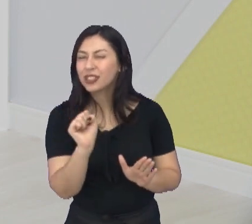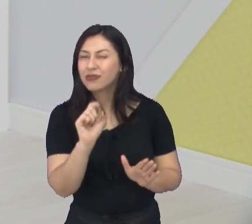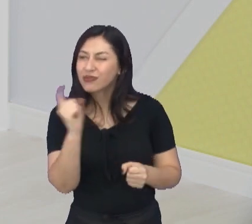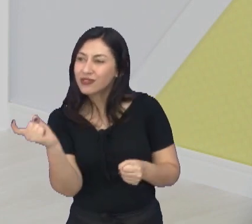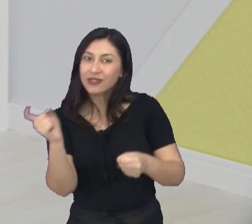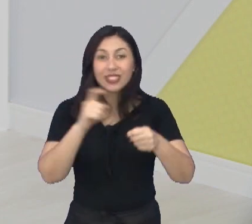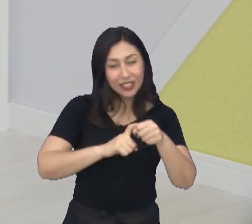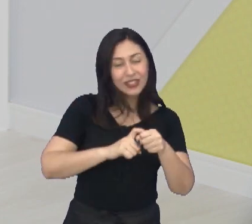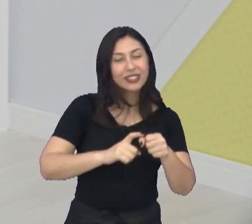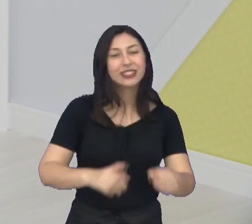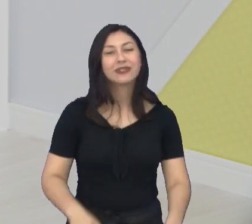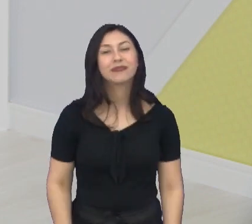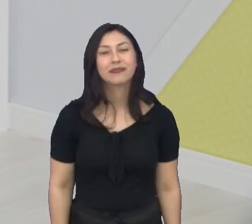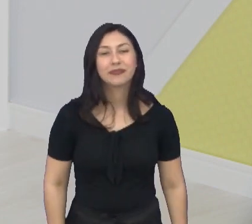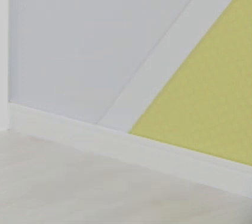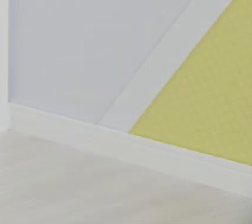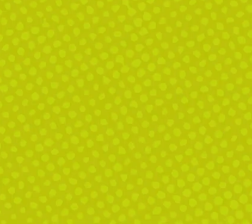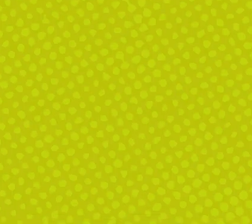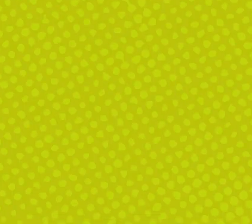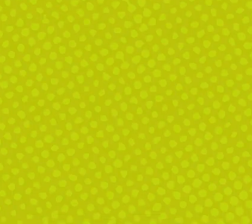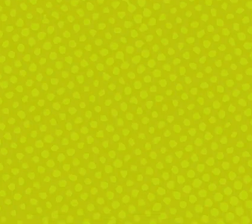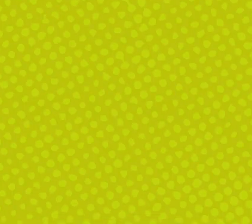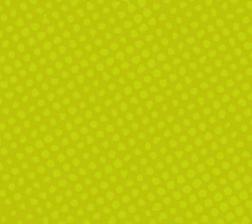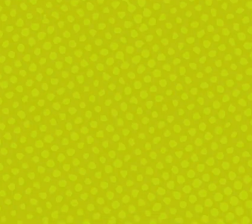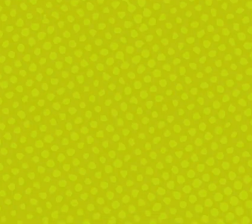bola, já já a gente volta, não sai daí.